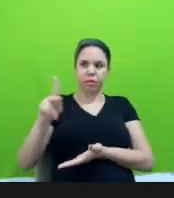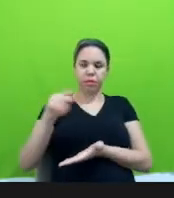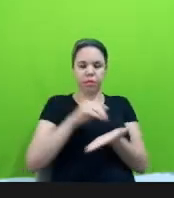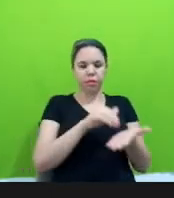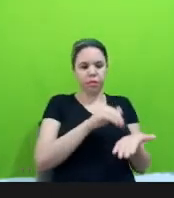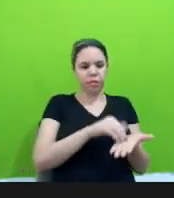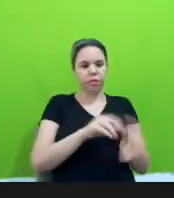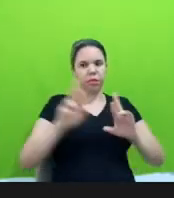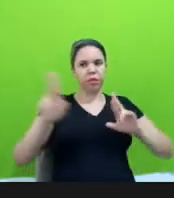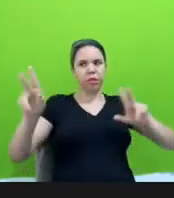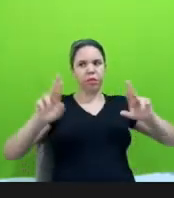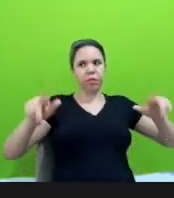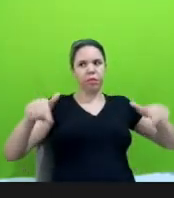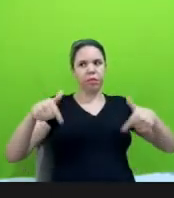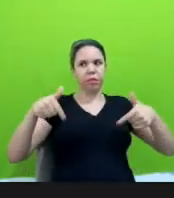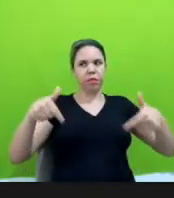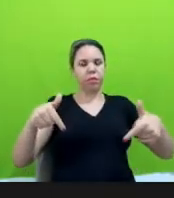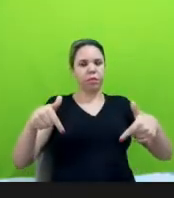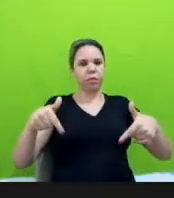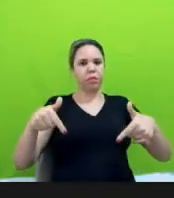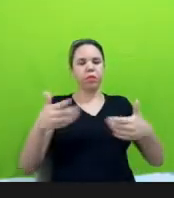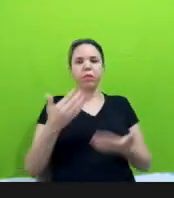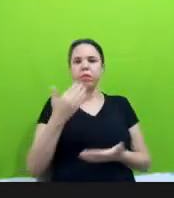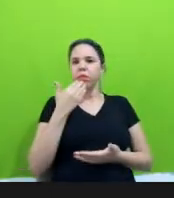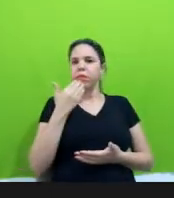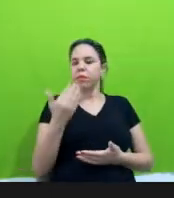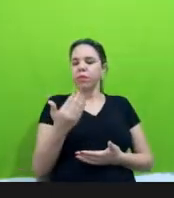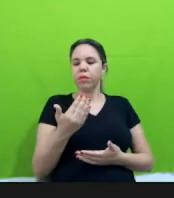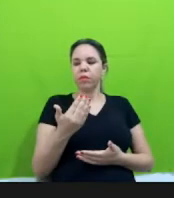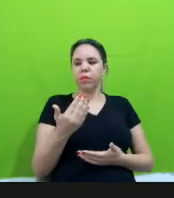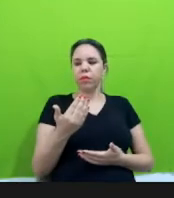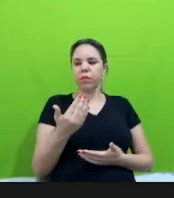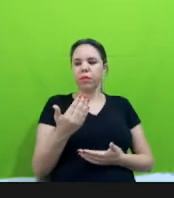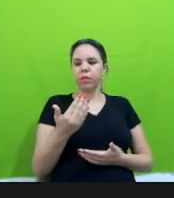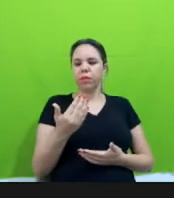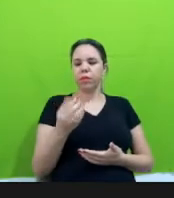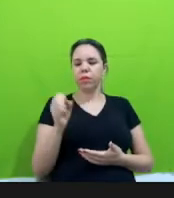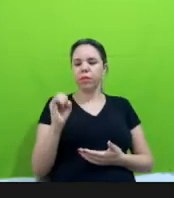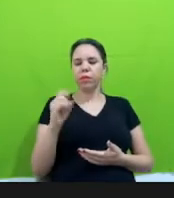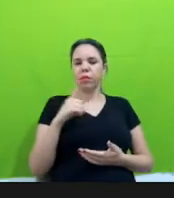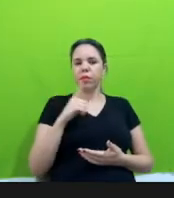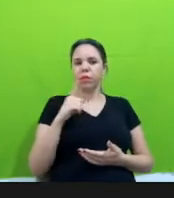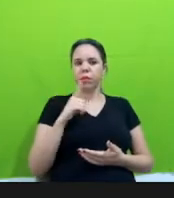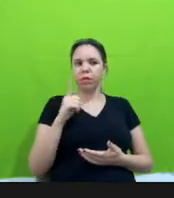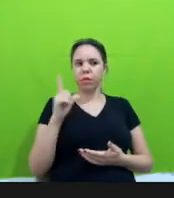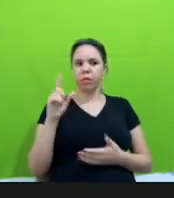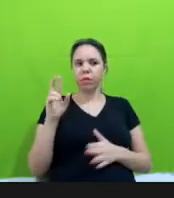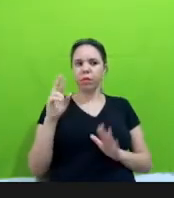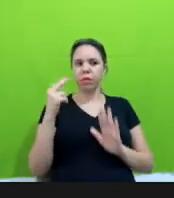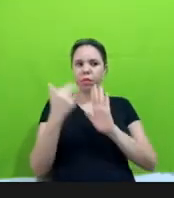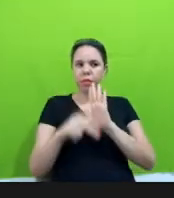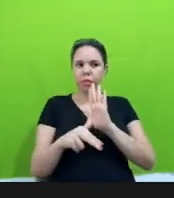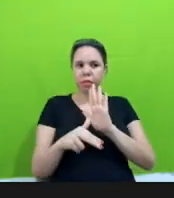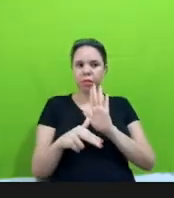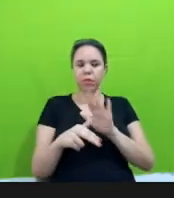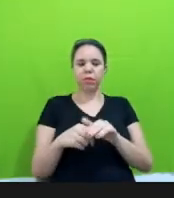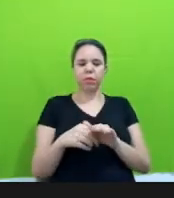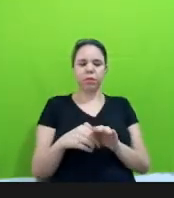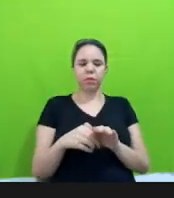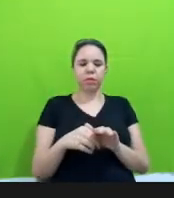diferente. Nesse caso, por exemplo, eu pedi essa informação se havia procedimento para nomeação